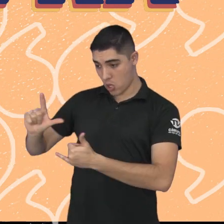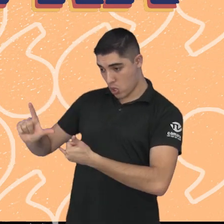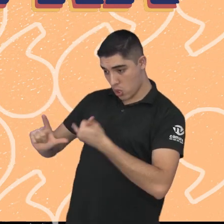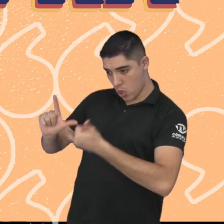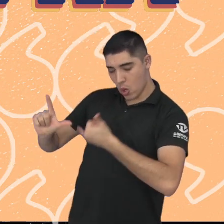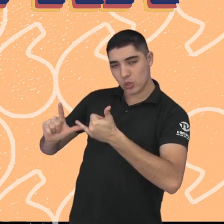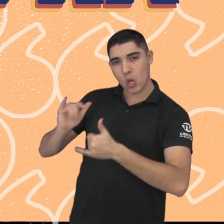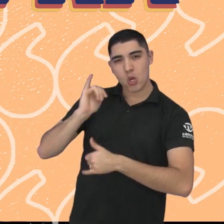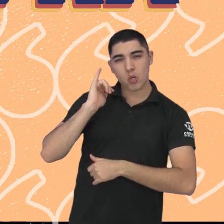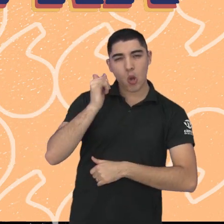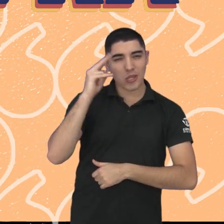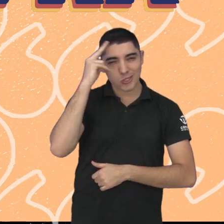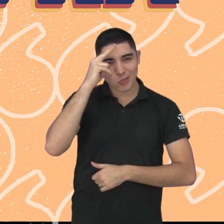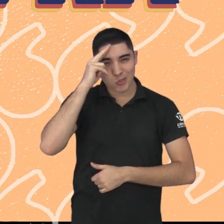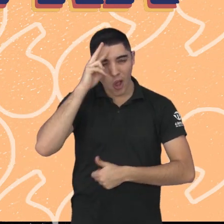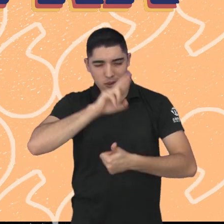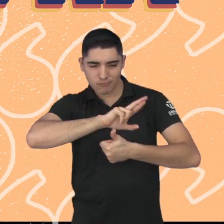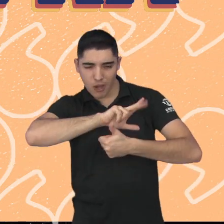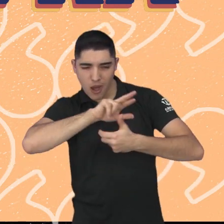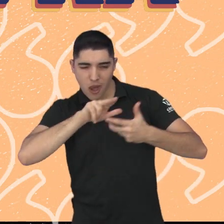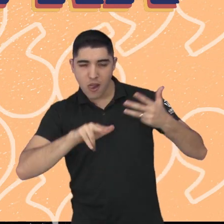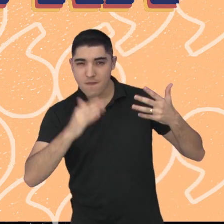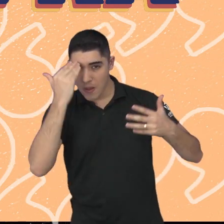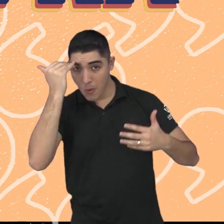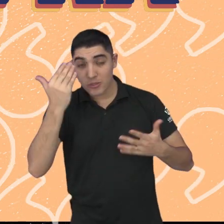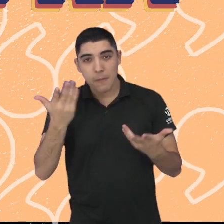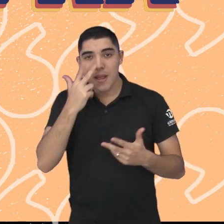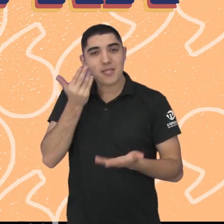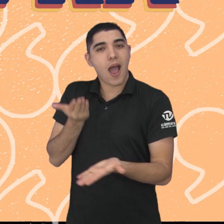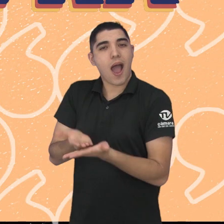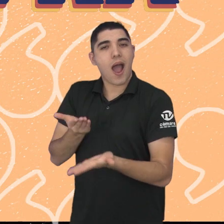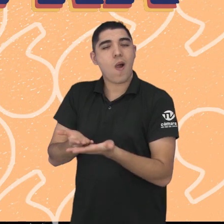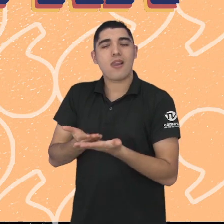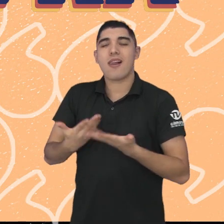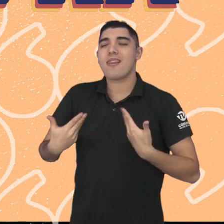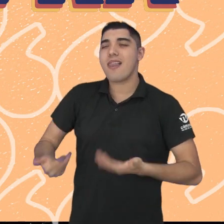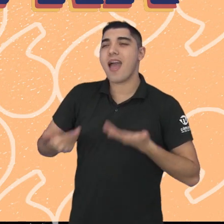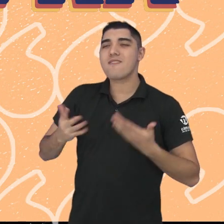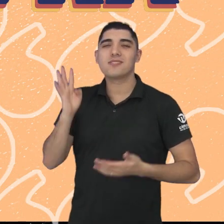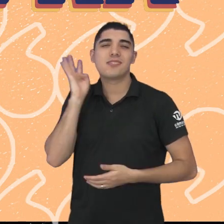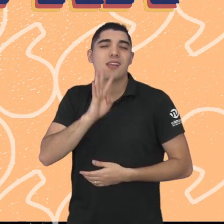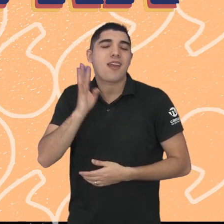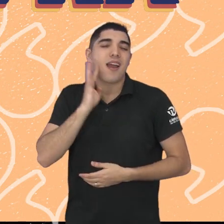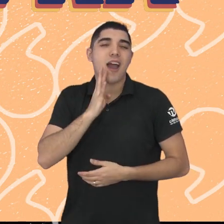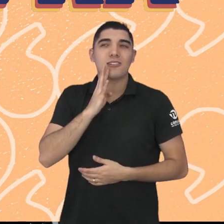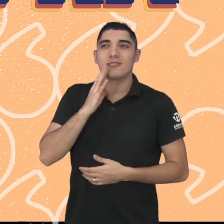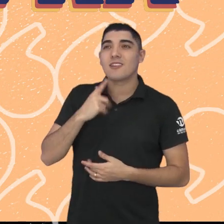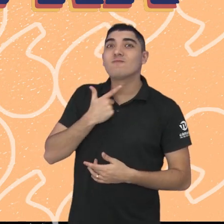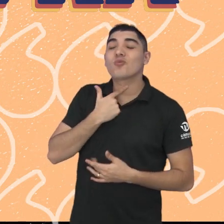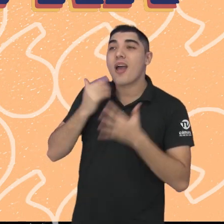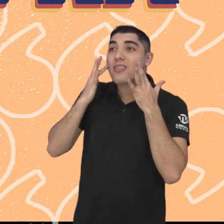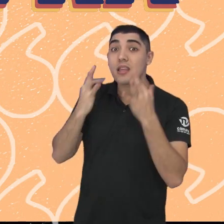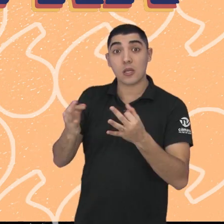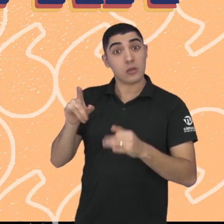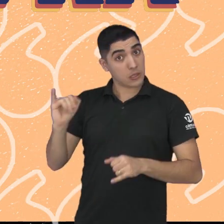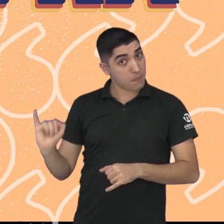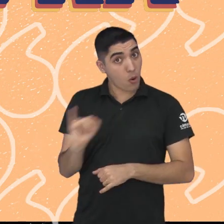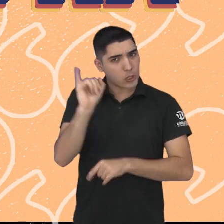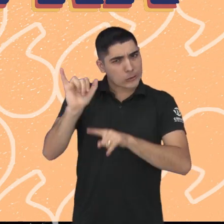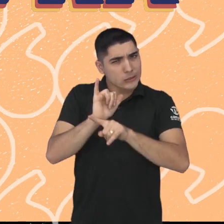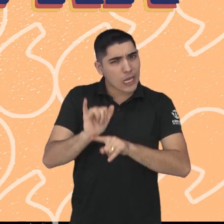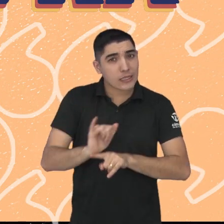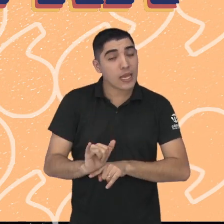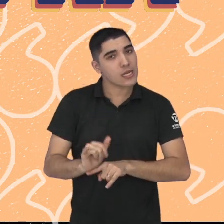com contos clássicos e outras histórias torna a aula mais atrativa e dinâmica, além de ser um recurso rico